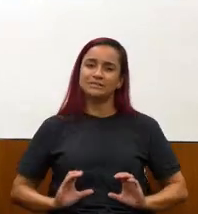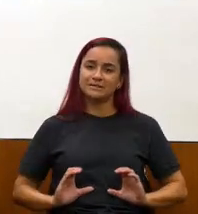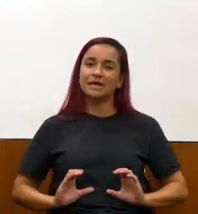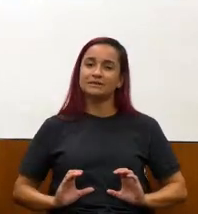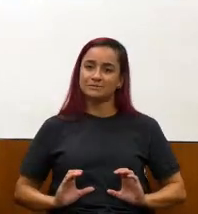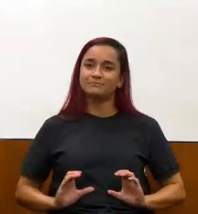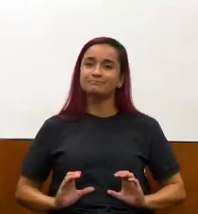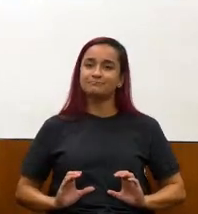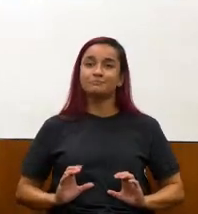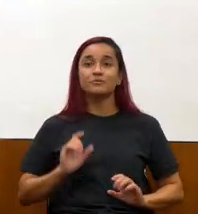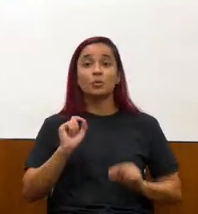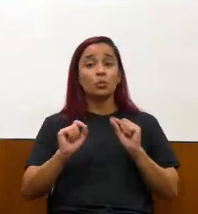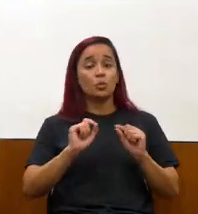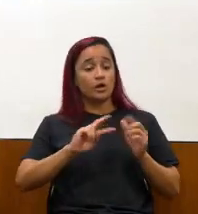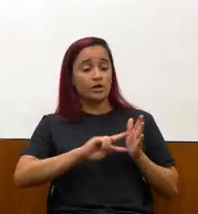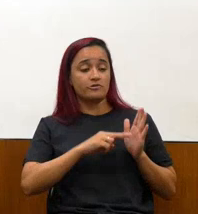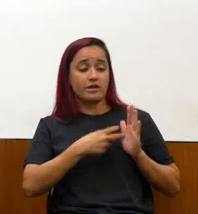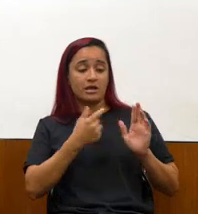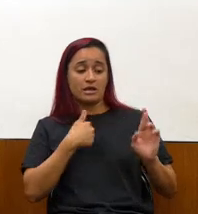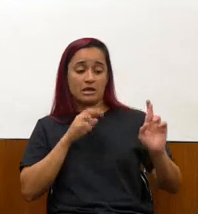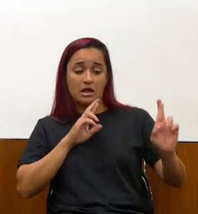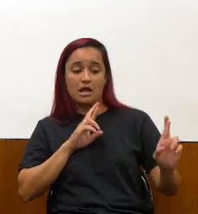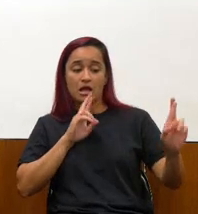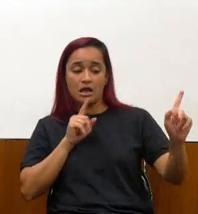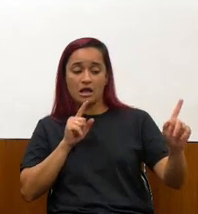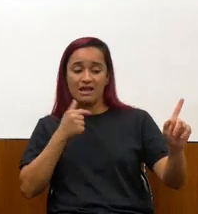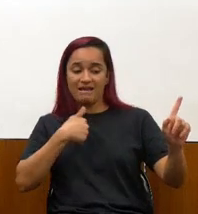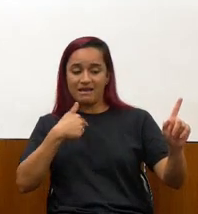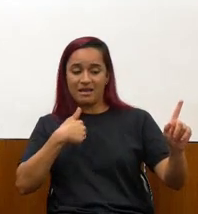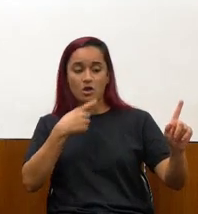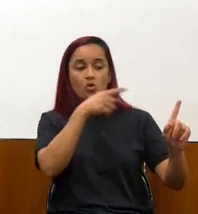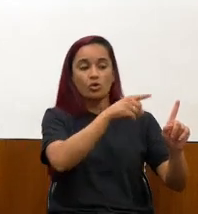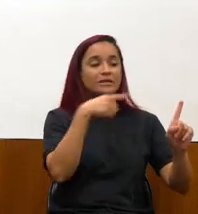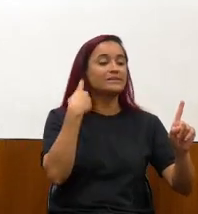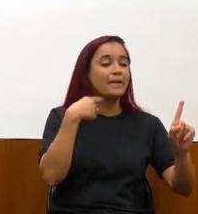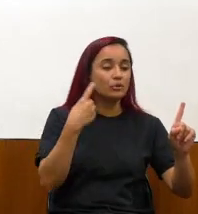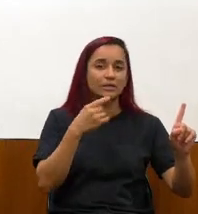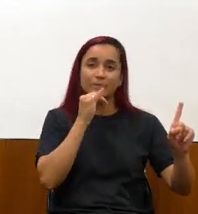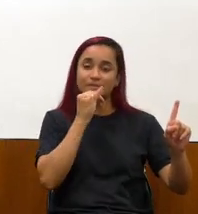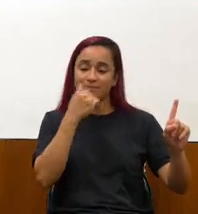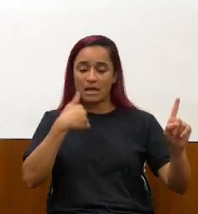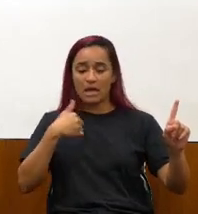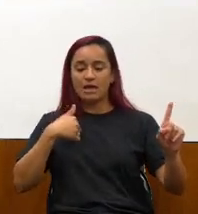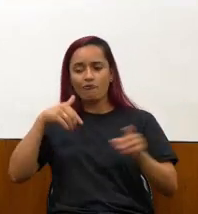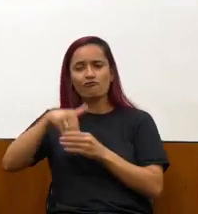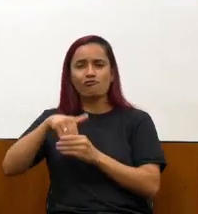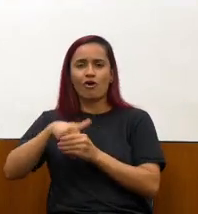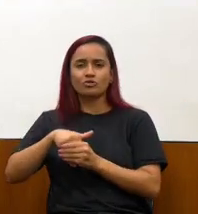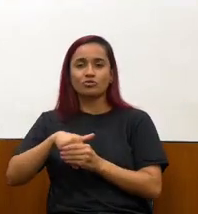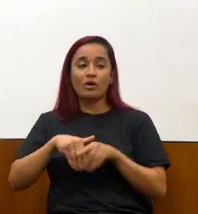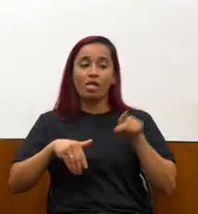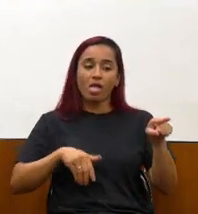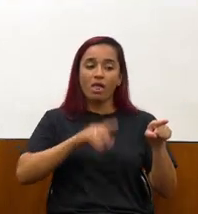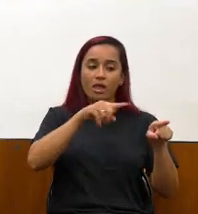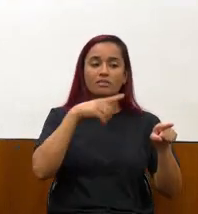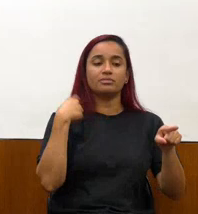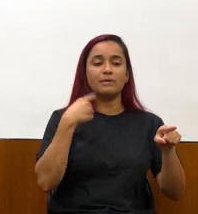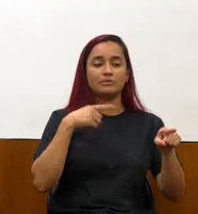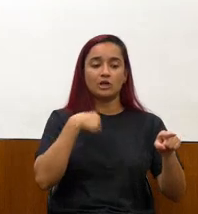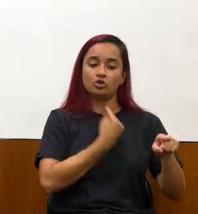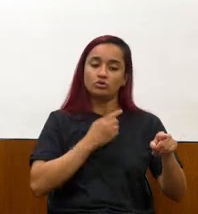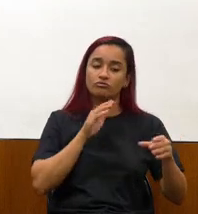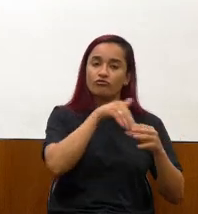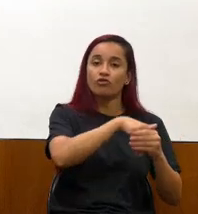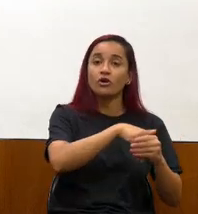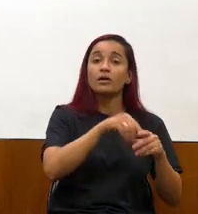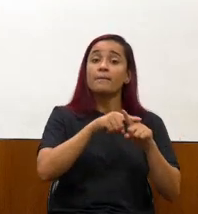que diferencia eu do deputado é que eu não sou um deputado, não tenho voto. Mas o que nos coloca na mesma posição é que nós dois